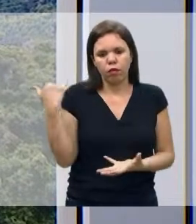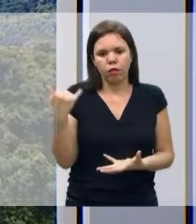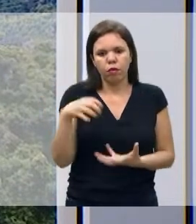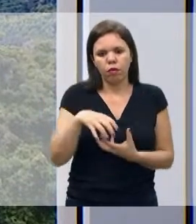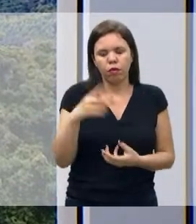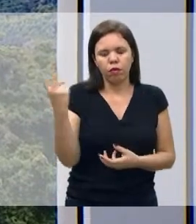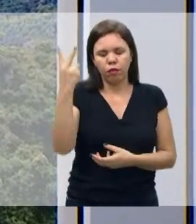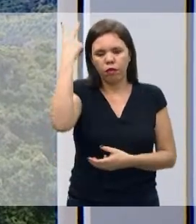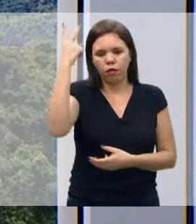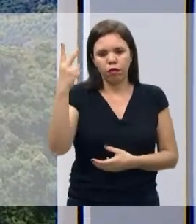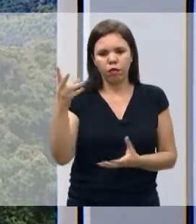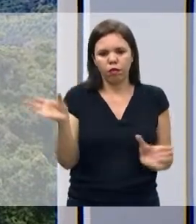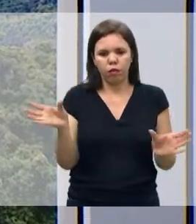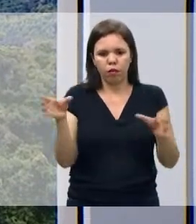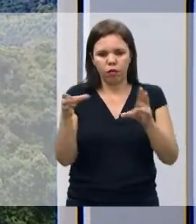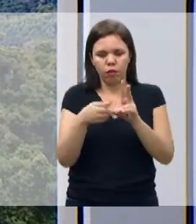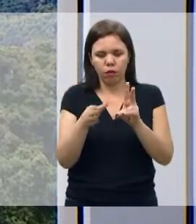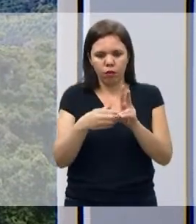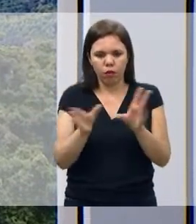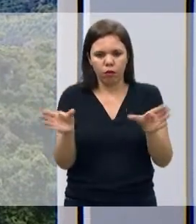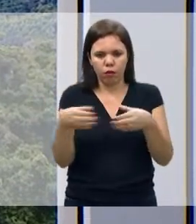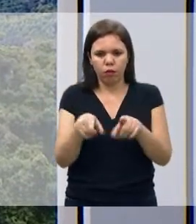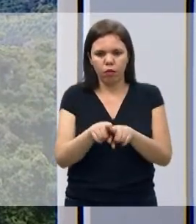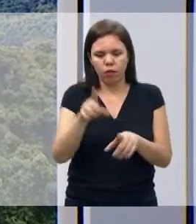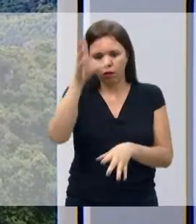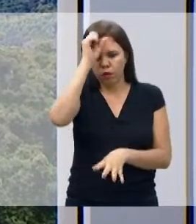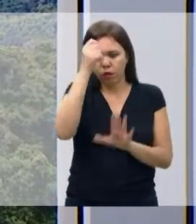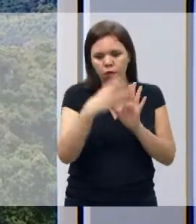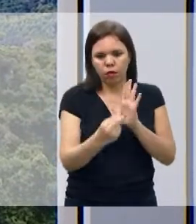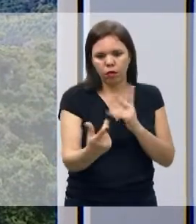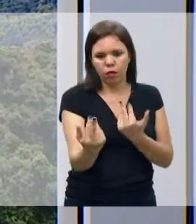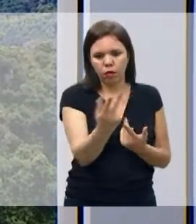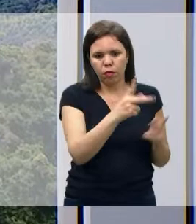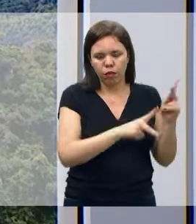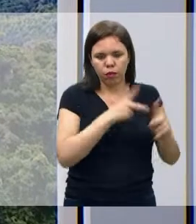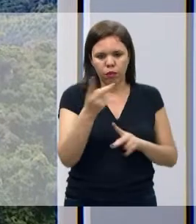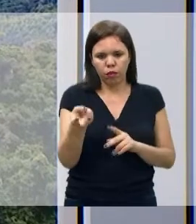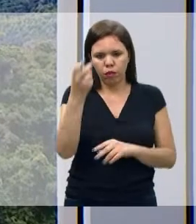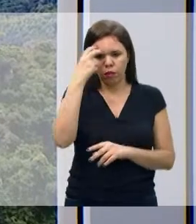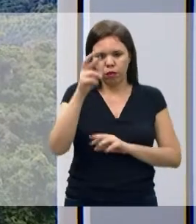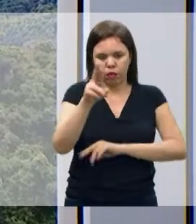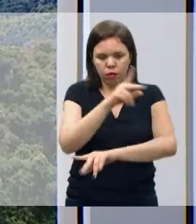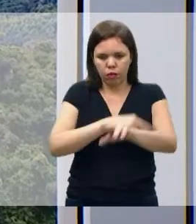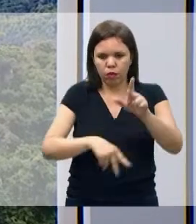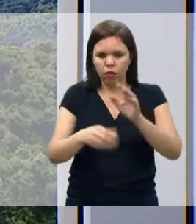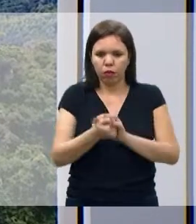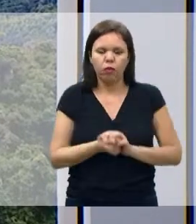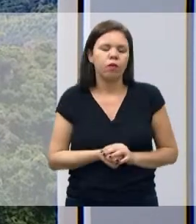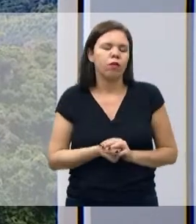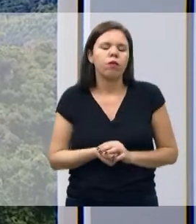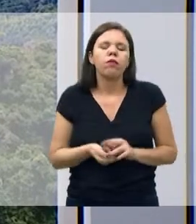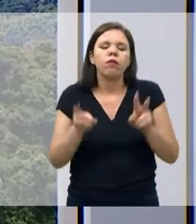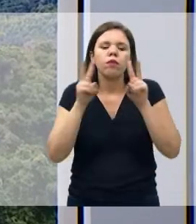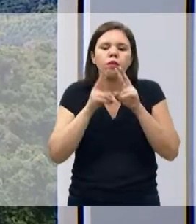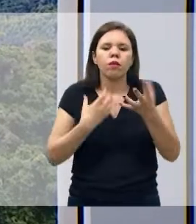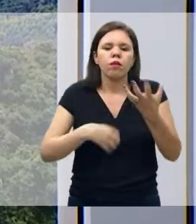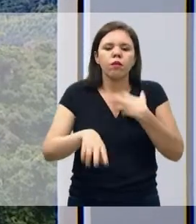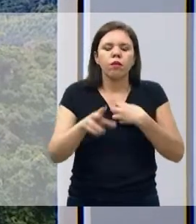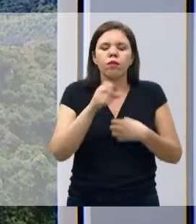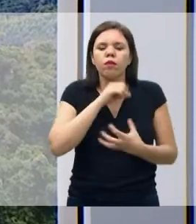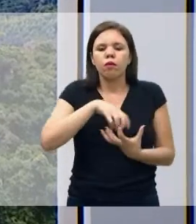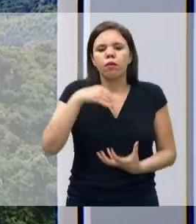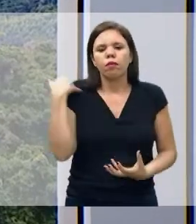mais valorizado da tribo, que a gente saiba aprender, né, com essas outras formas de olhar para a velhice e